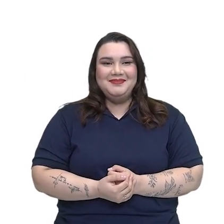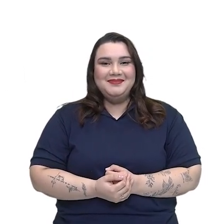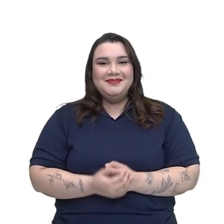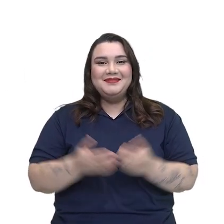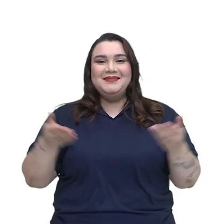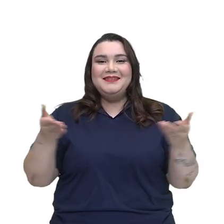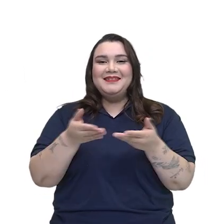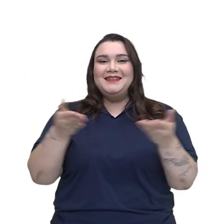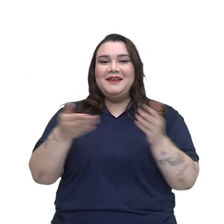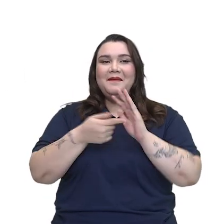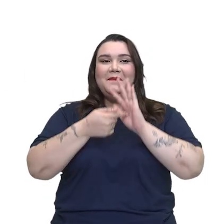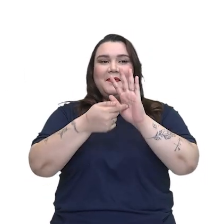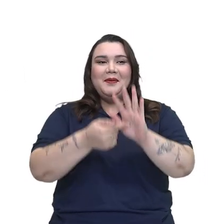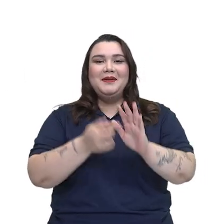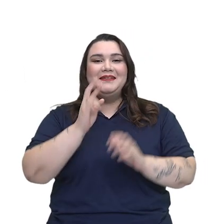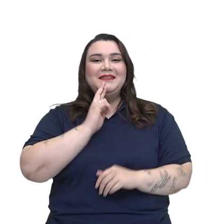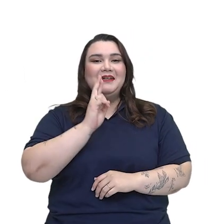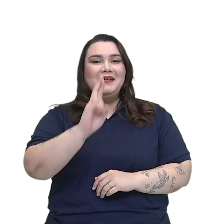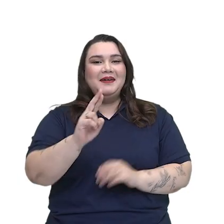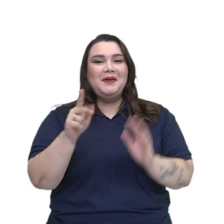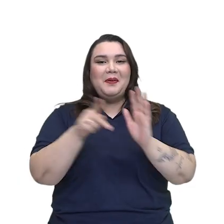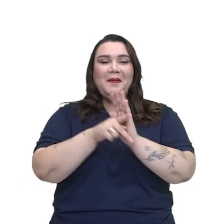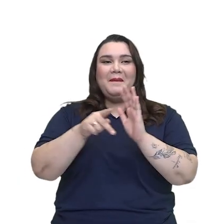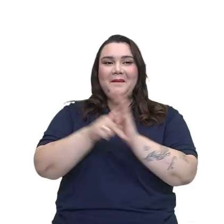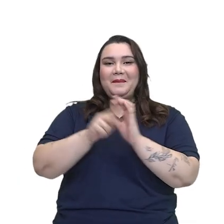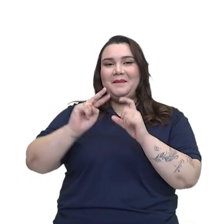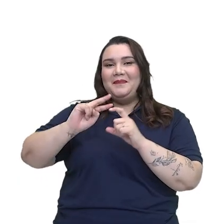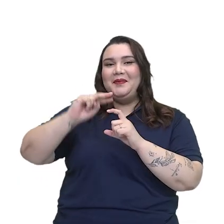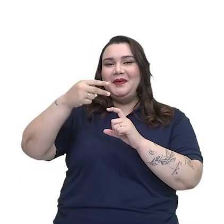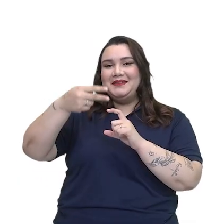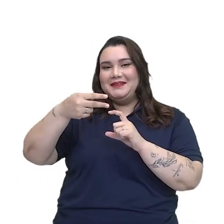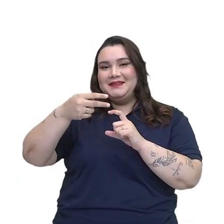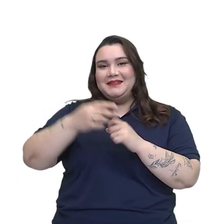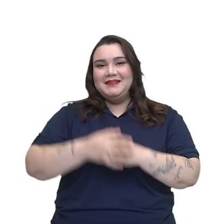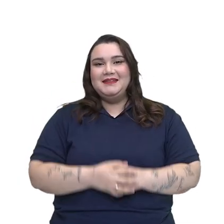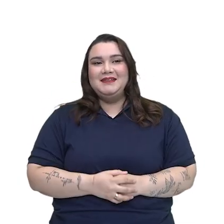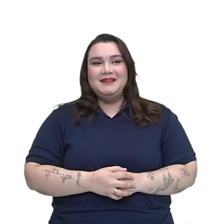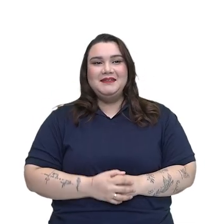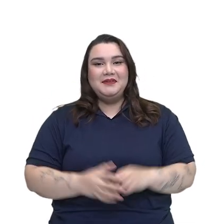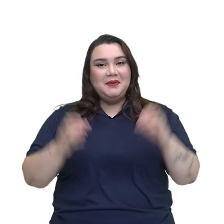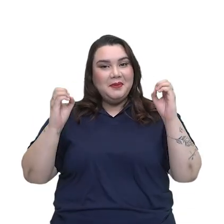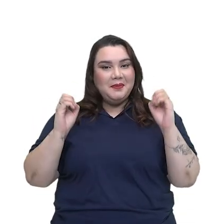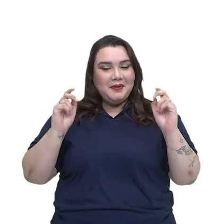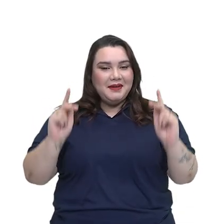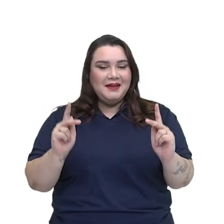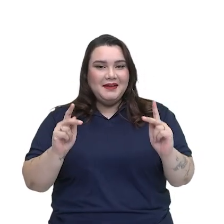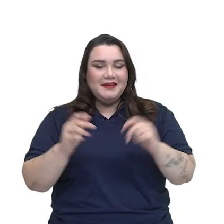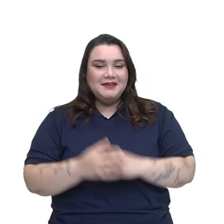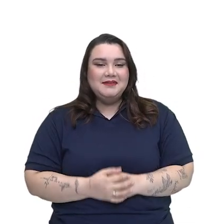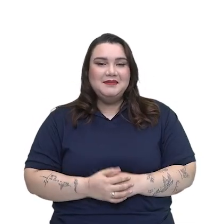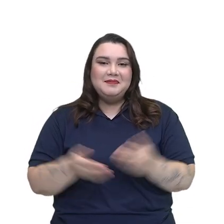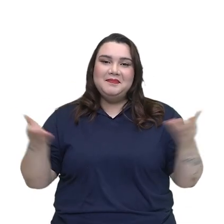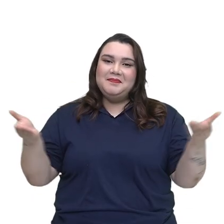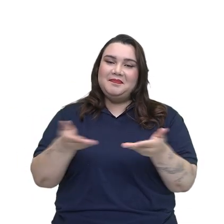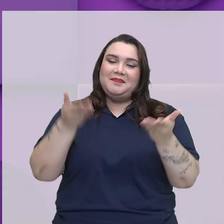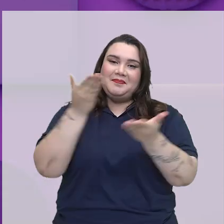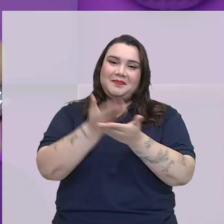que é o que nós chamamos de minha potência. Beleza, meu povo?